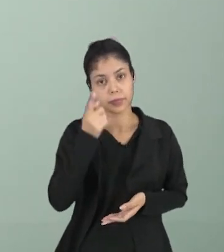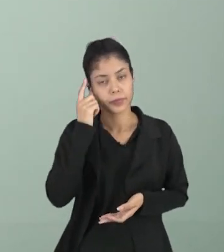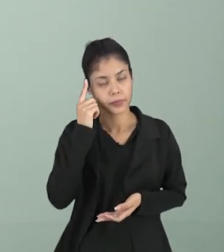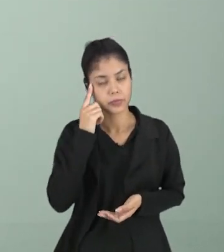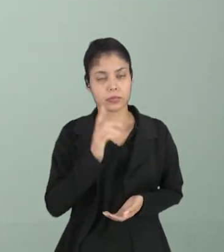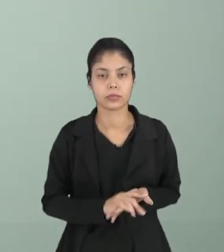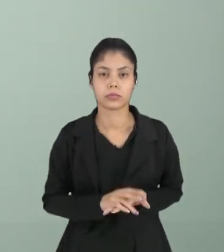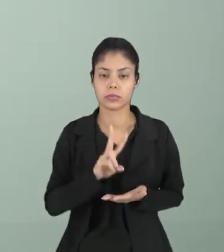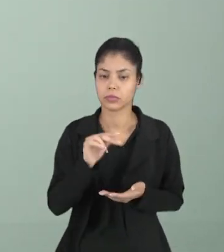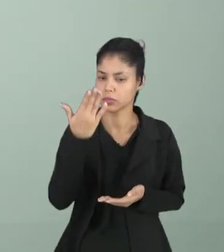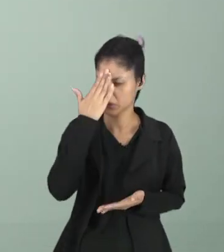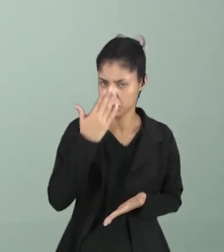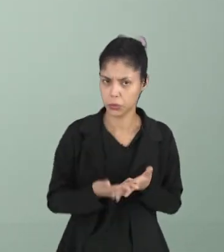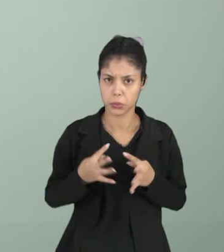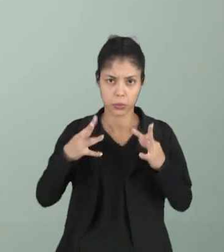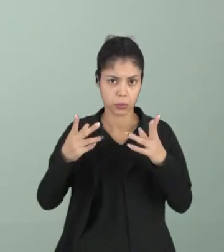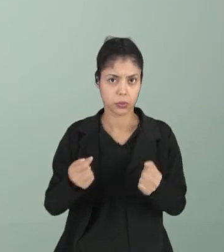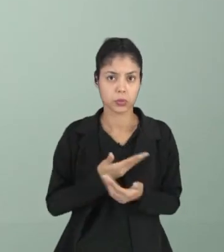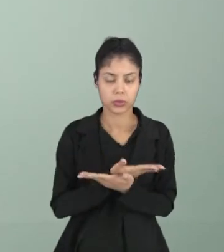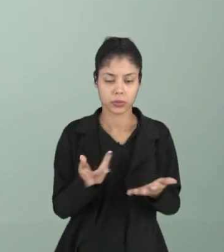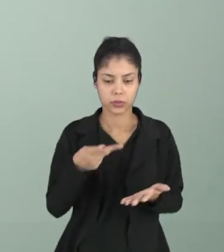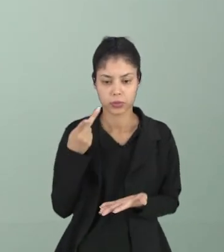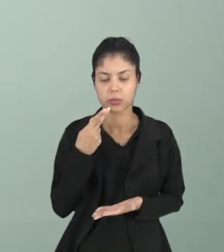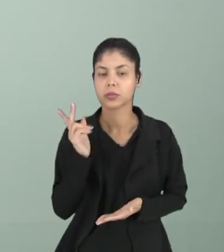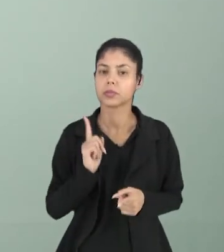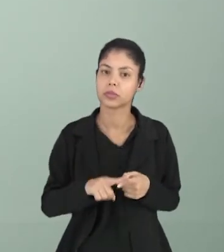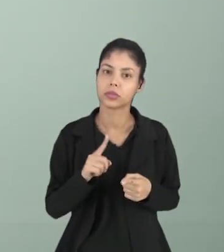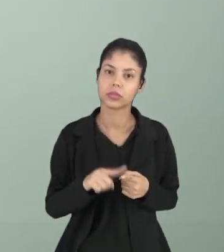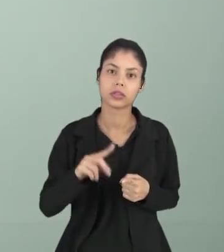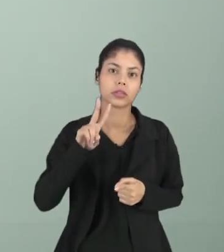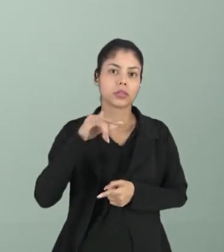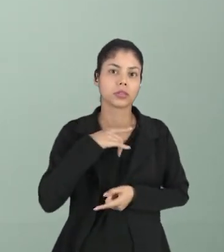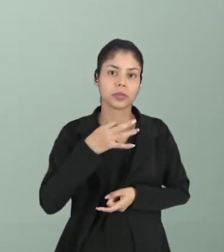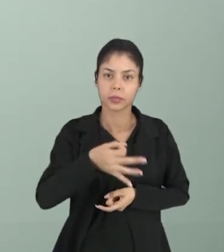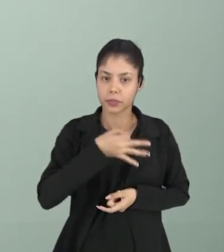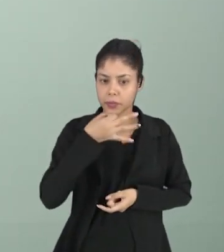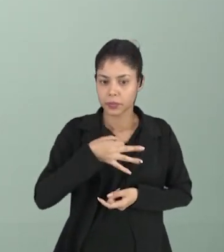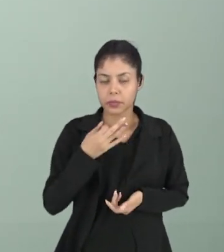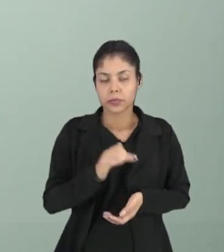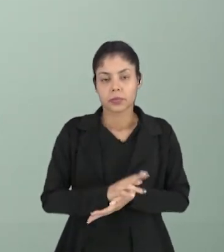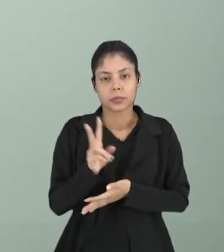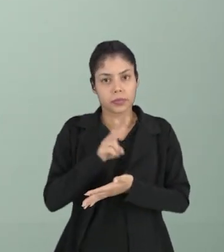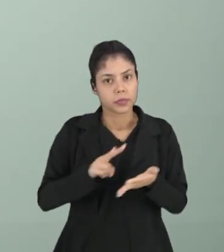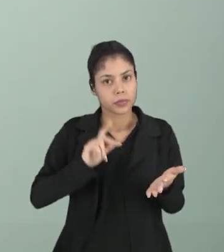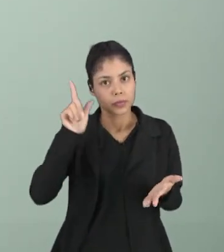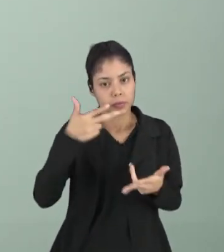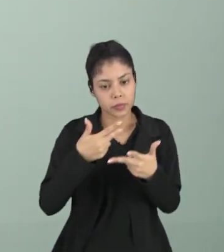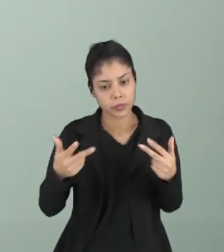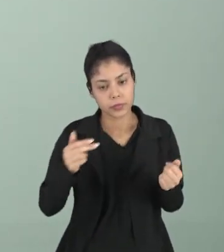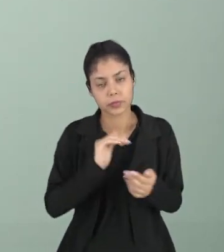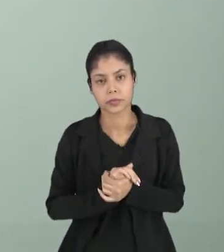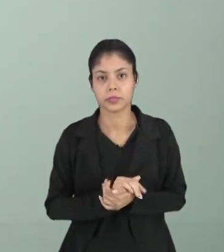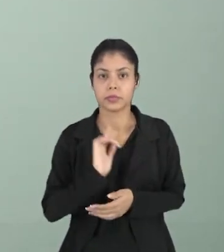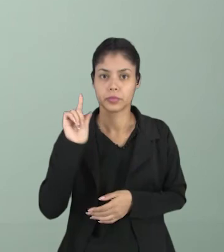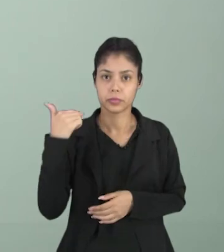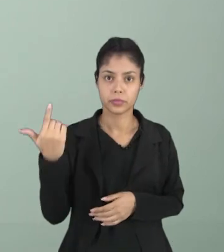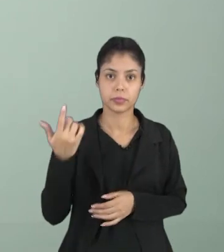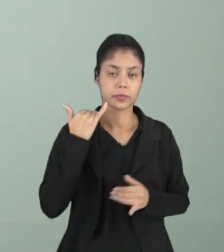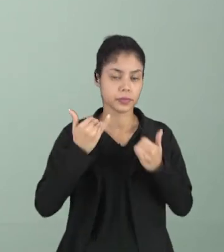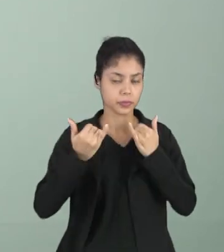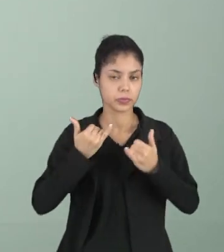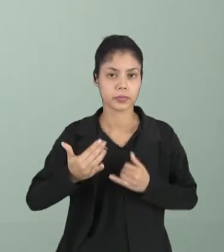mais crítico, você não vai acreditar em tudo que dizem porque você vai ter argumentos. Você leu outras coisas, você teve